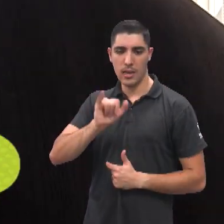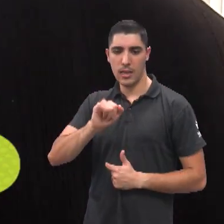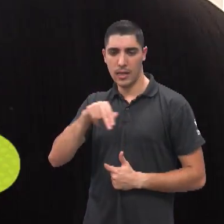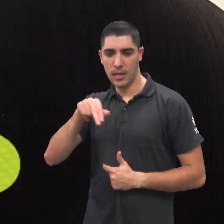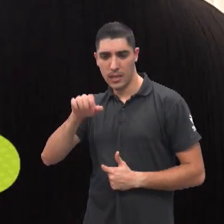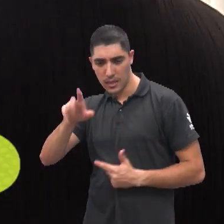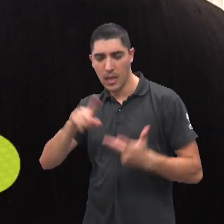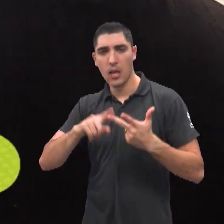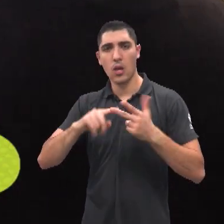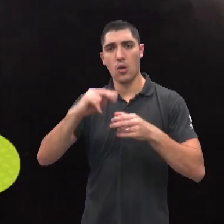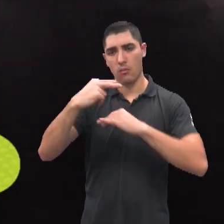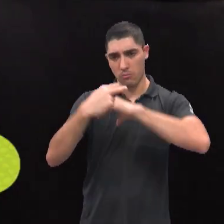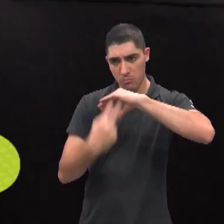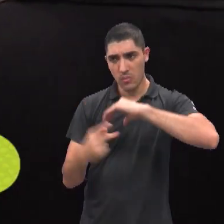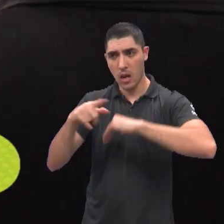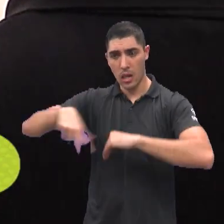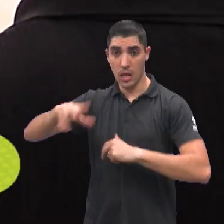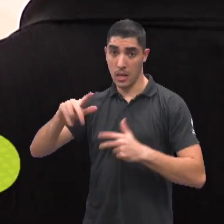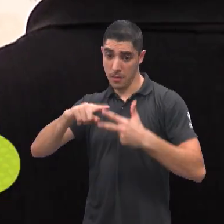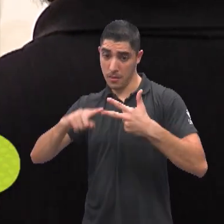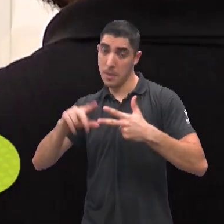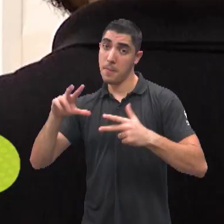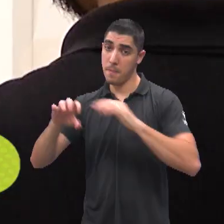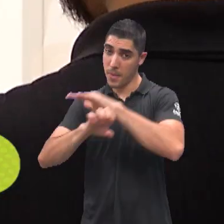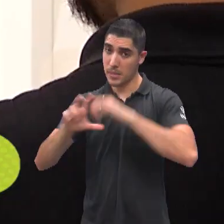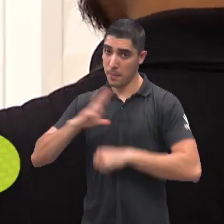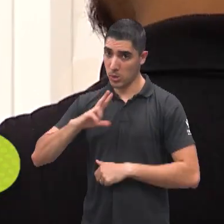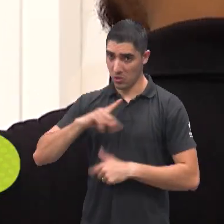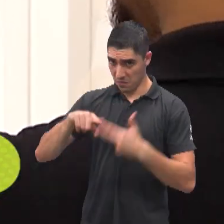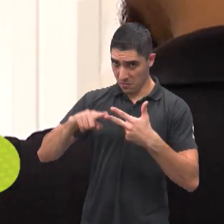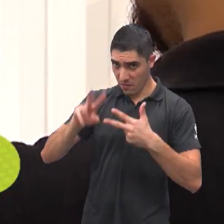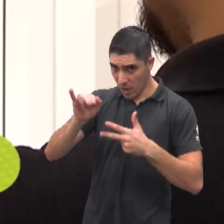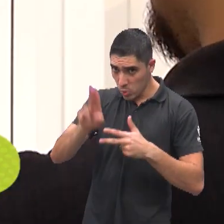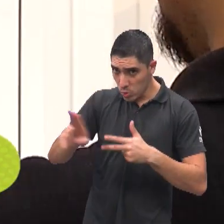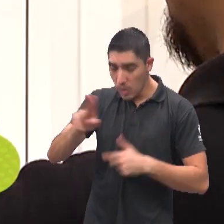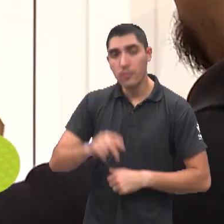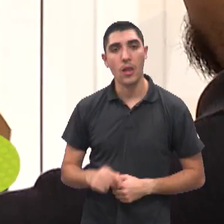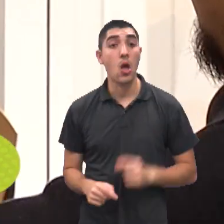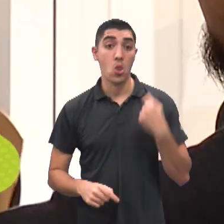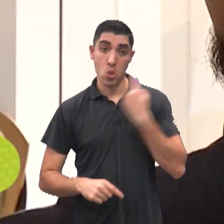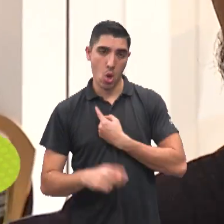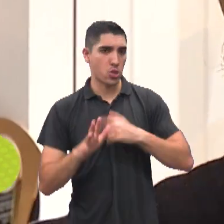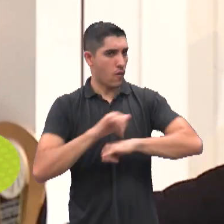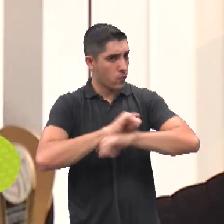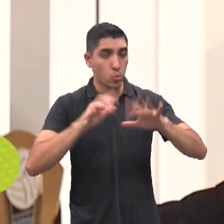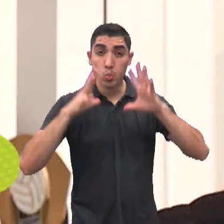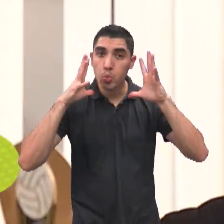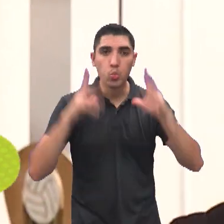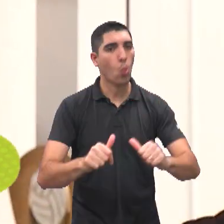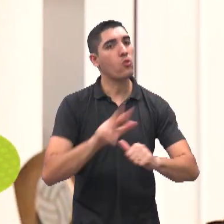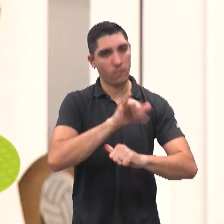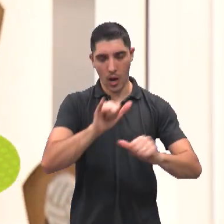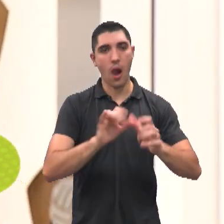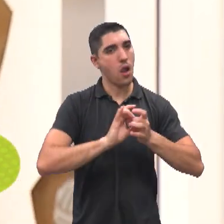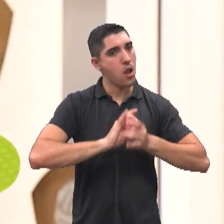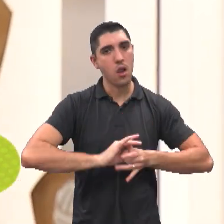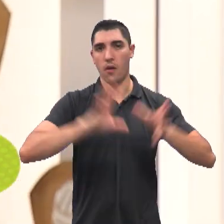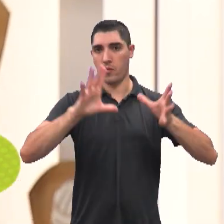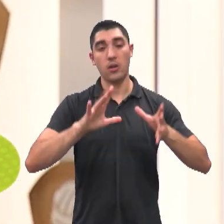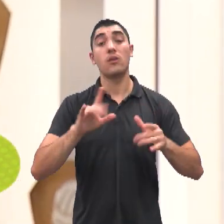ser utilizadas? A gente já aqui internamente colocou à disposição tudo o que a gente tem de melhor para poder oferecer,